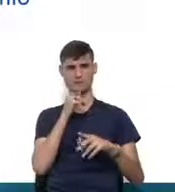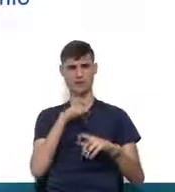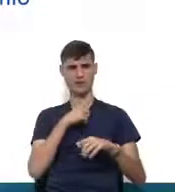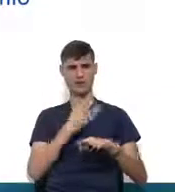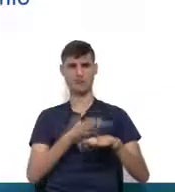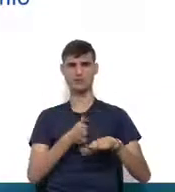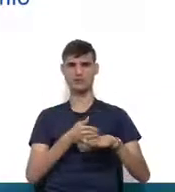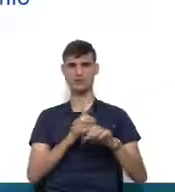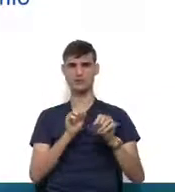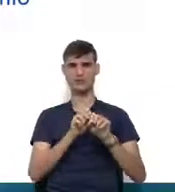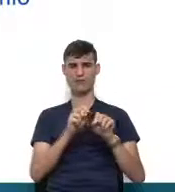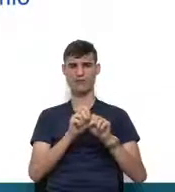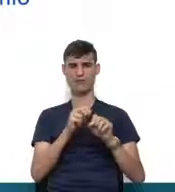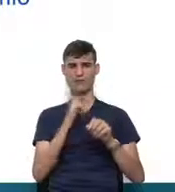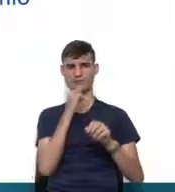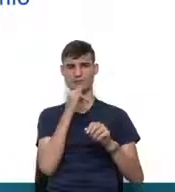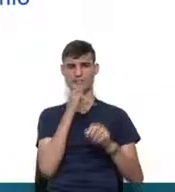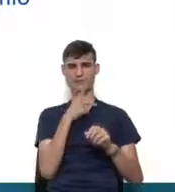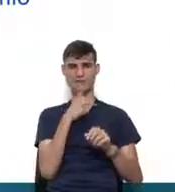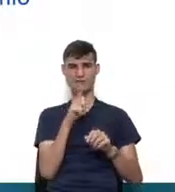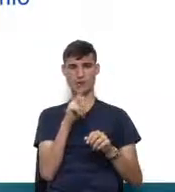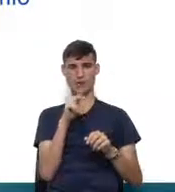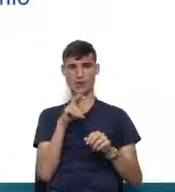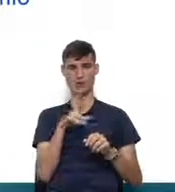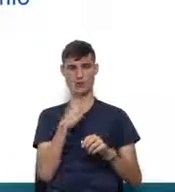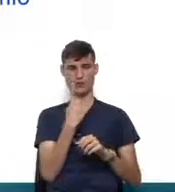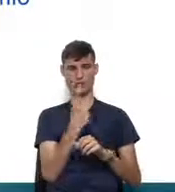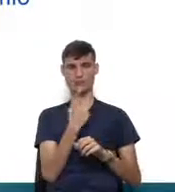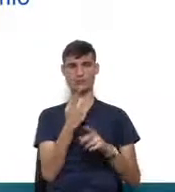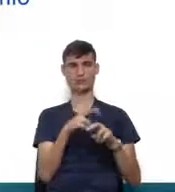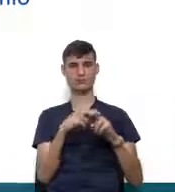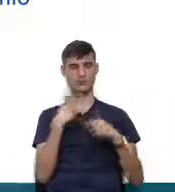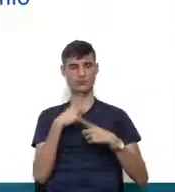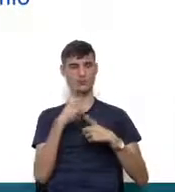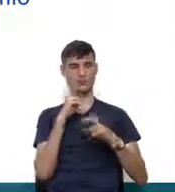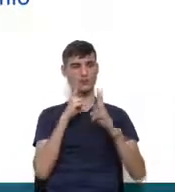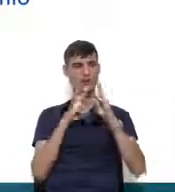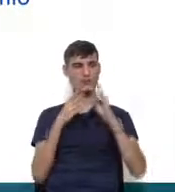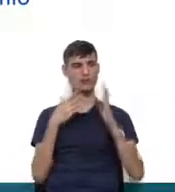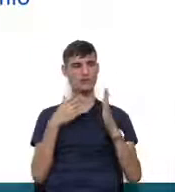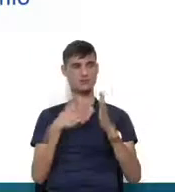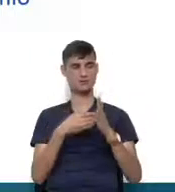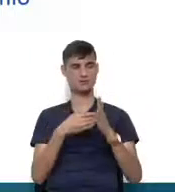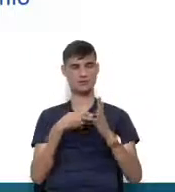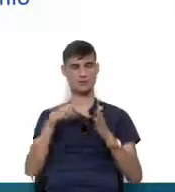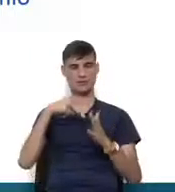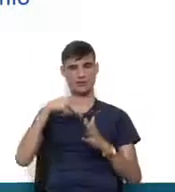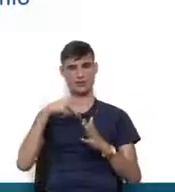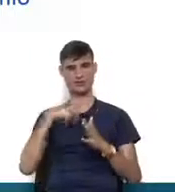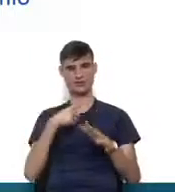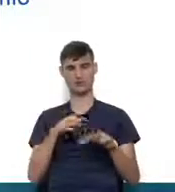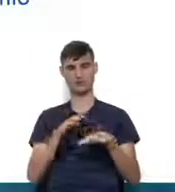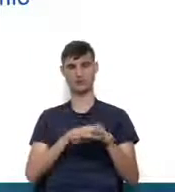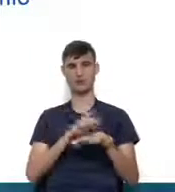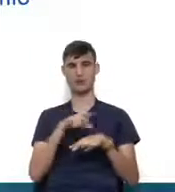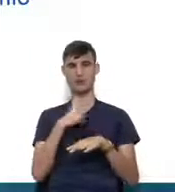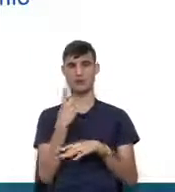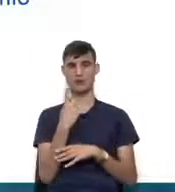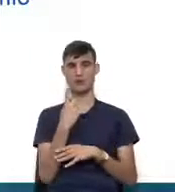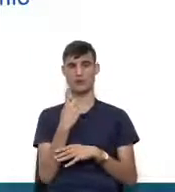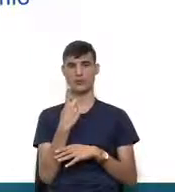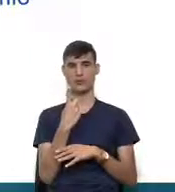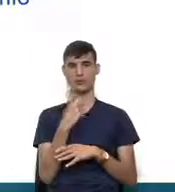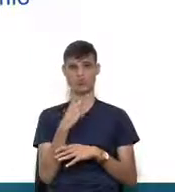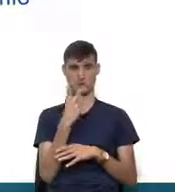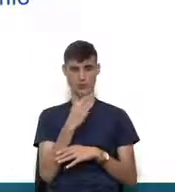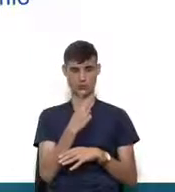que vai pedir para você determinar o polinômio de grau 1, então a gente vai considerar até o n ali em cima do meu expoente sendo 1.